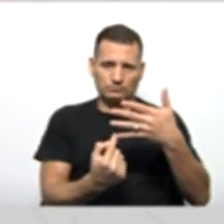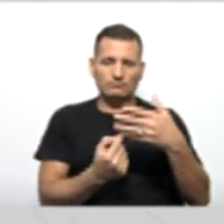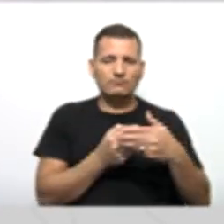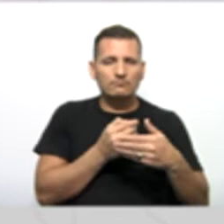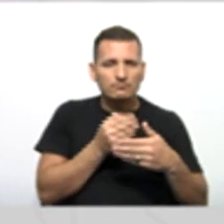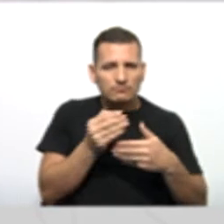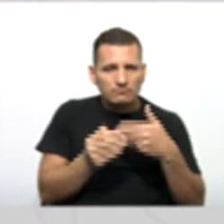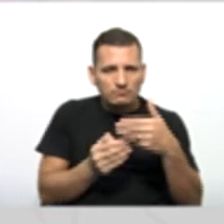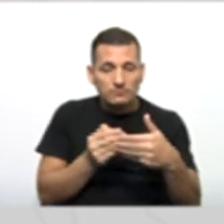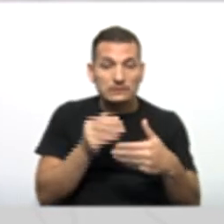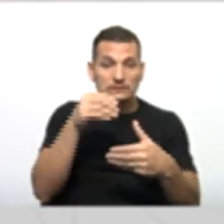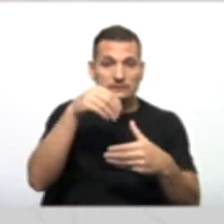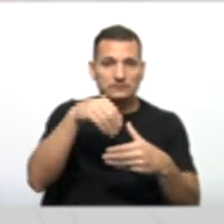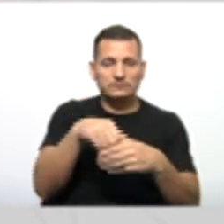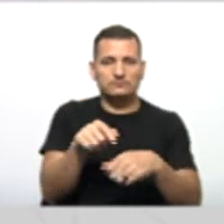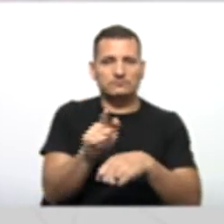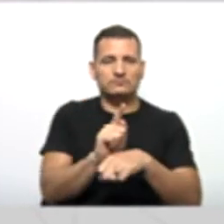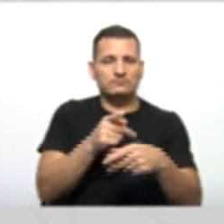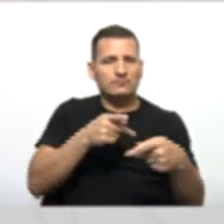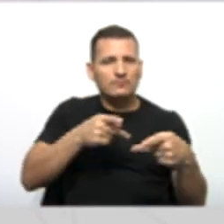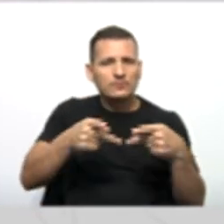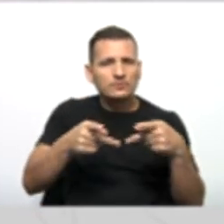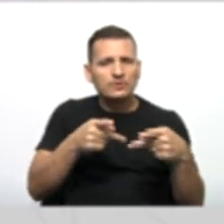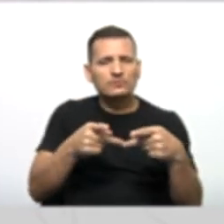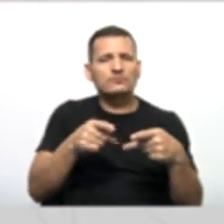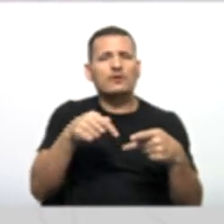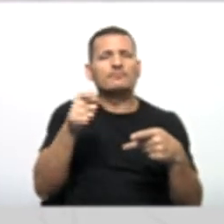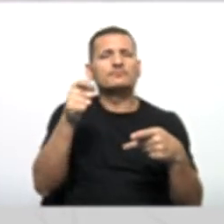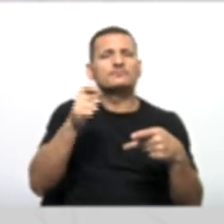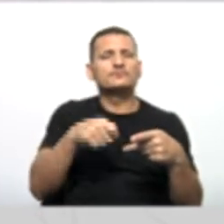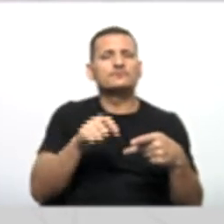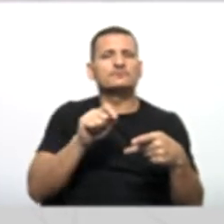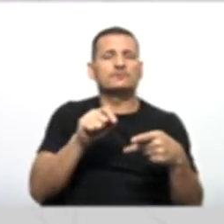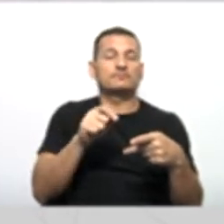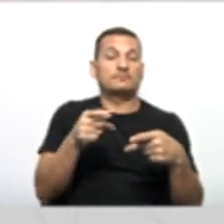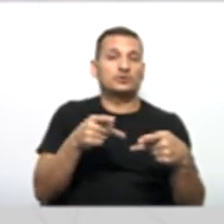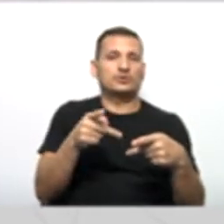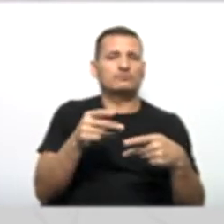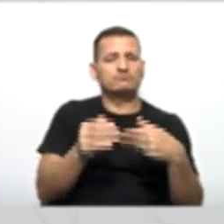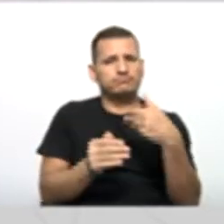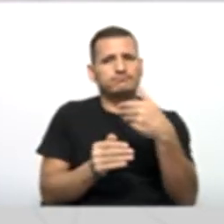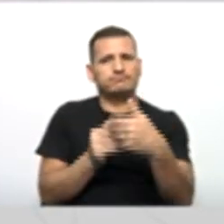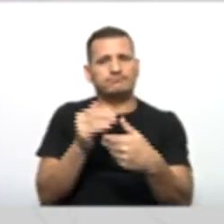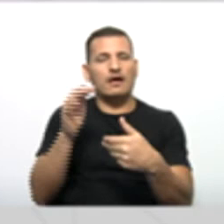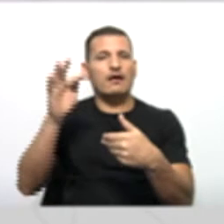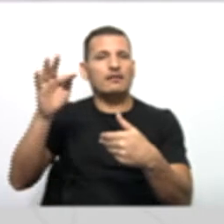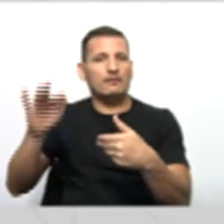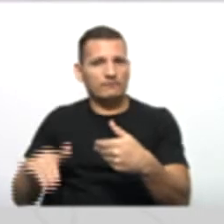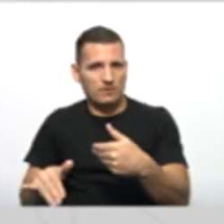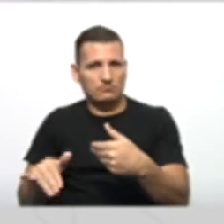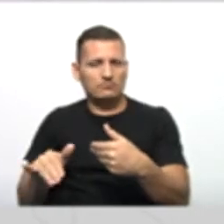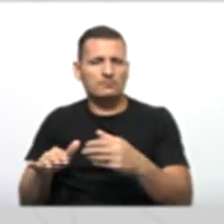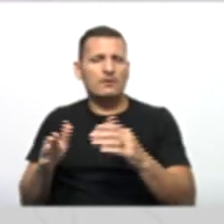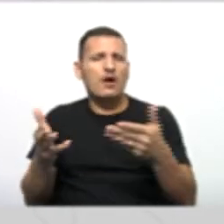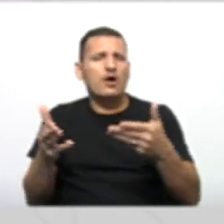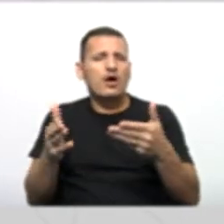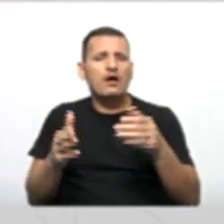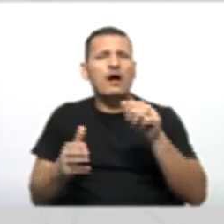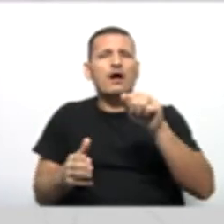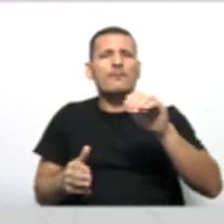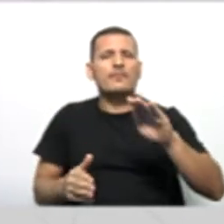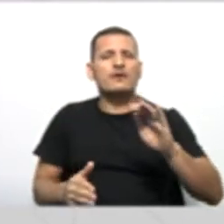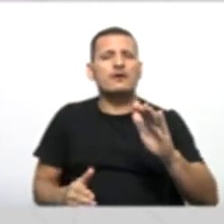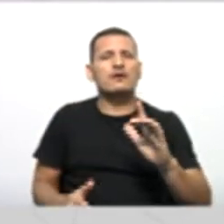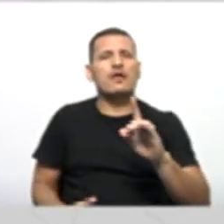projetos, que permitem que os projetos avancem até sua conclusão. Identifique aquele que não é um macroprocesso